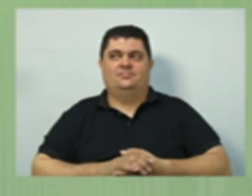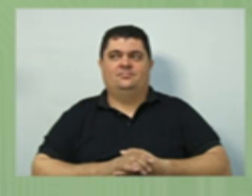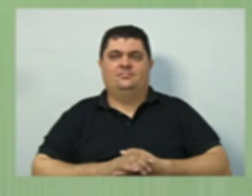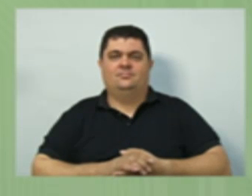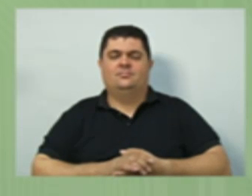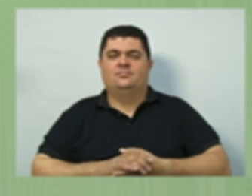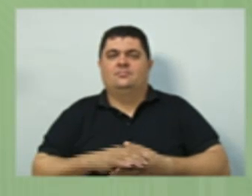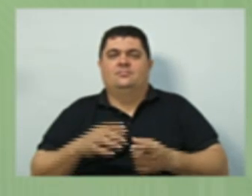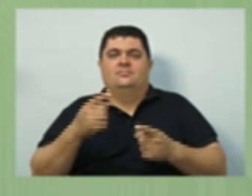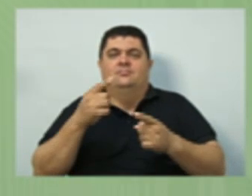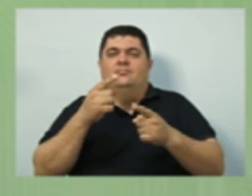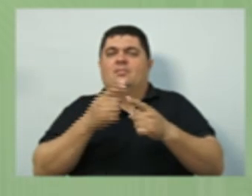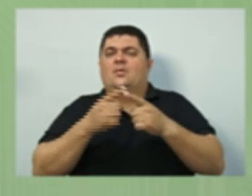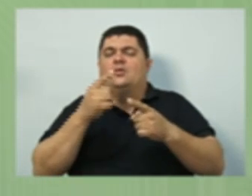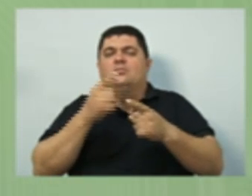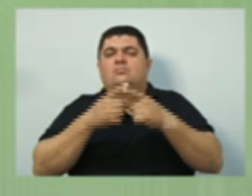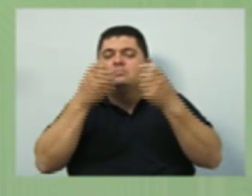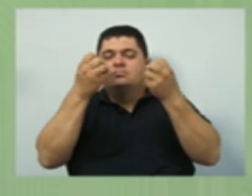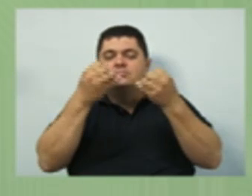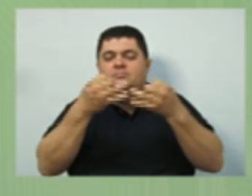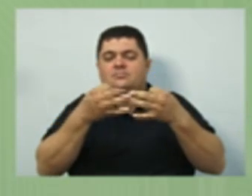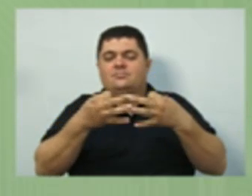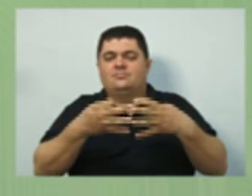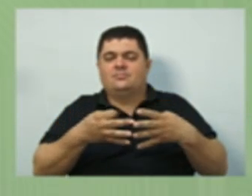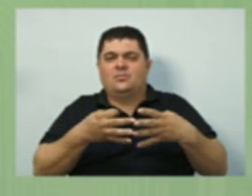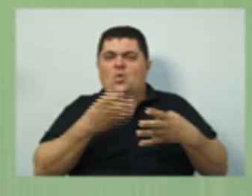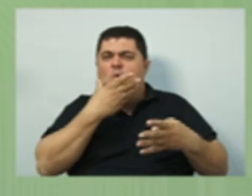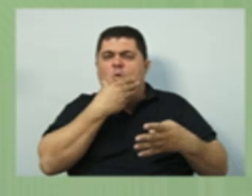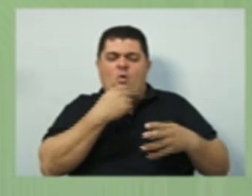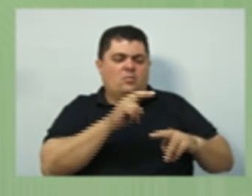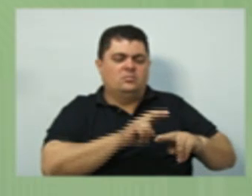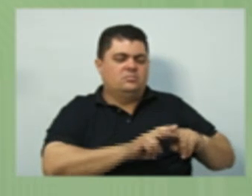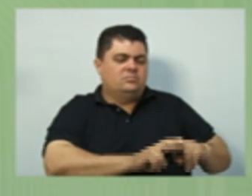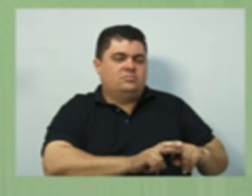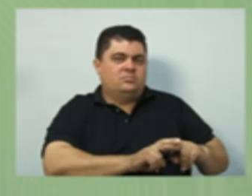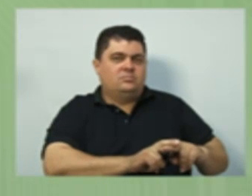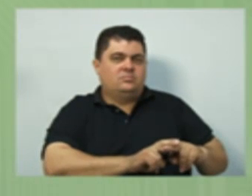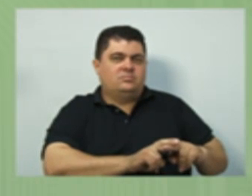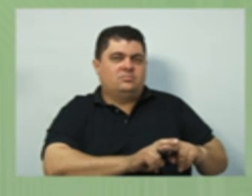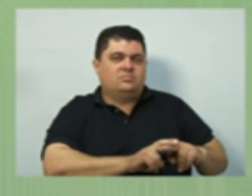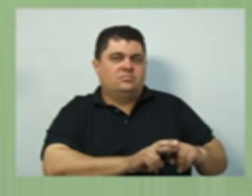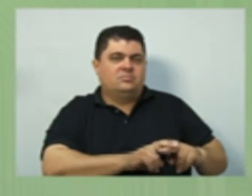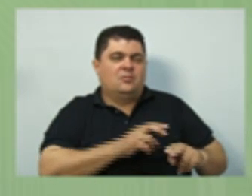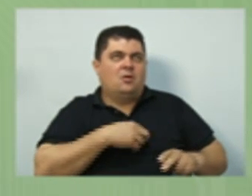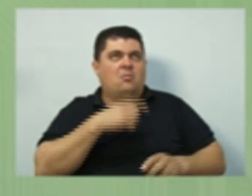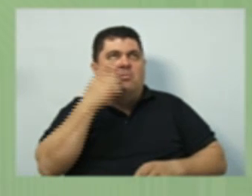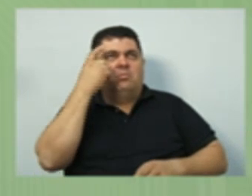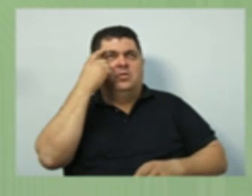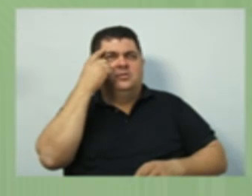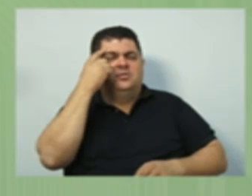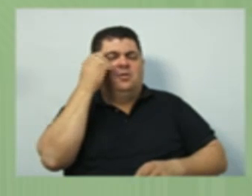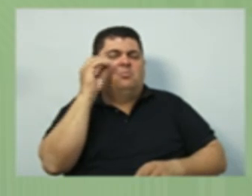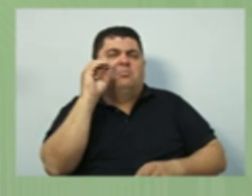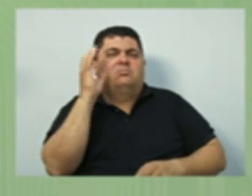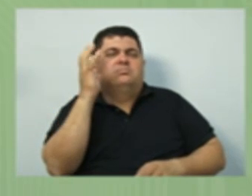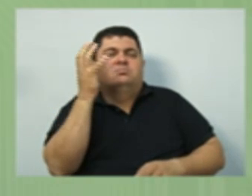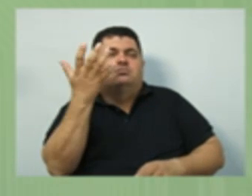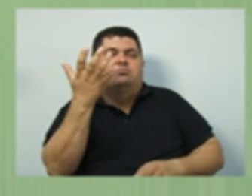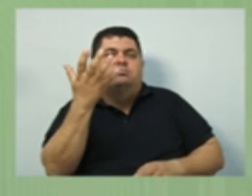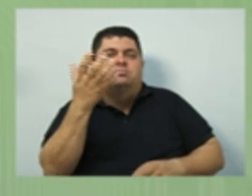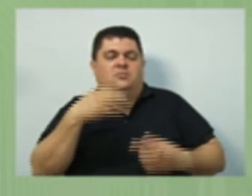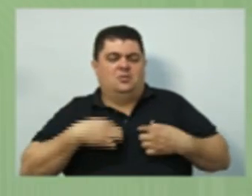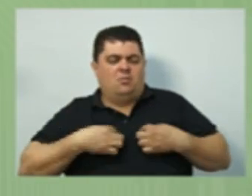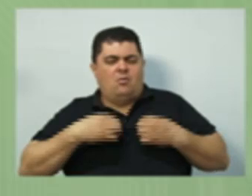Que motivos explicam um outro homem sentado como se estivesse a pensar tal situação e que, por seus